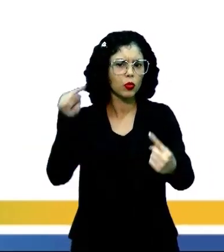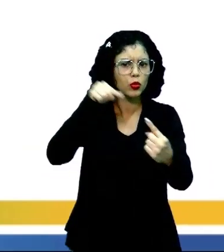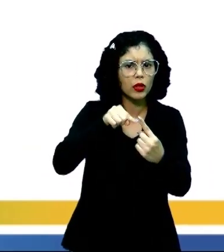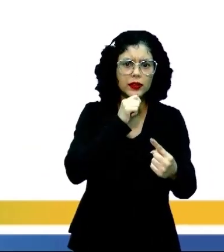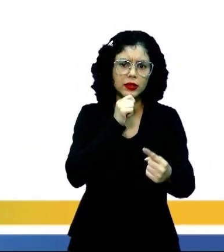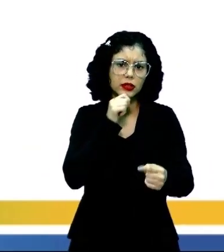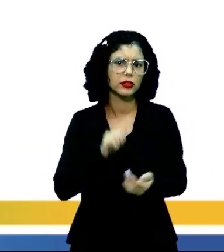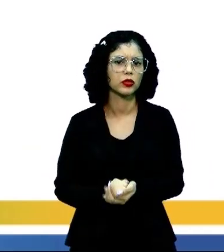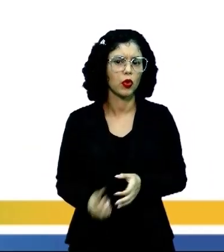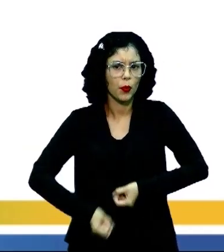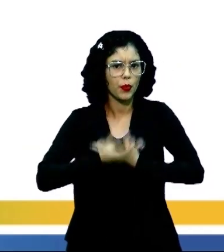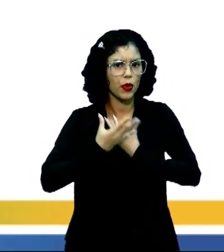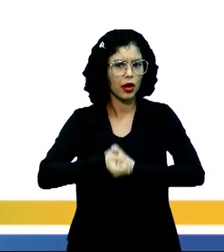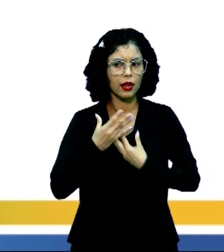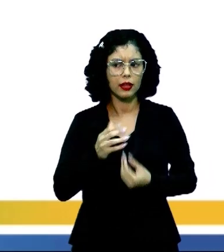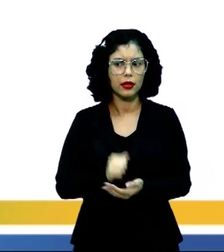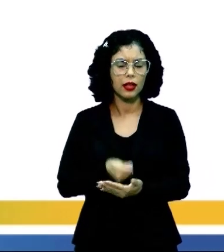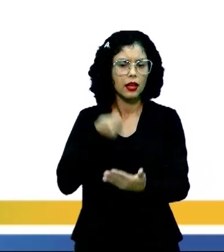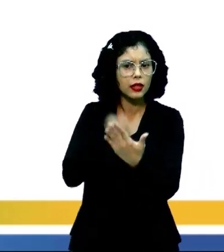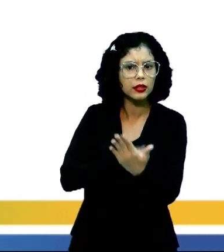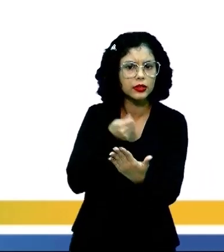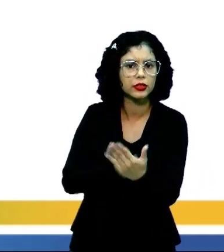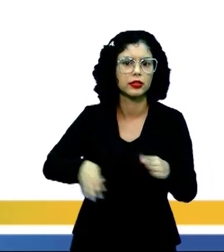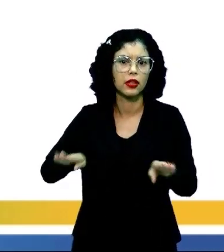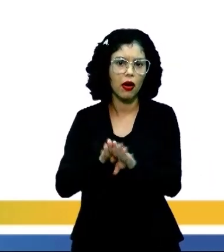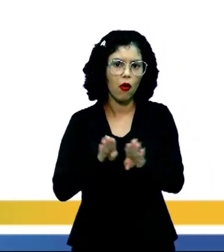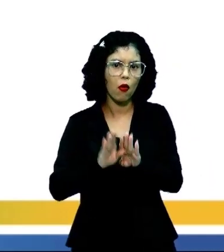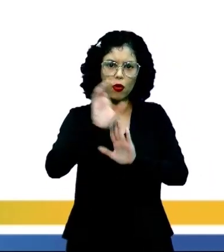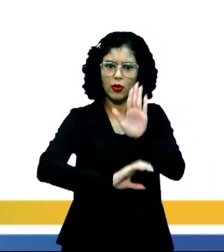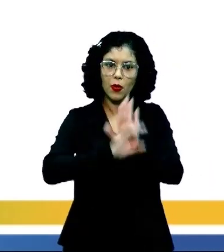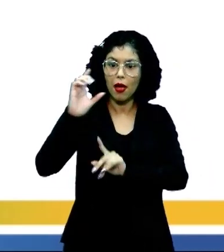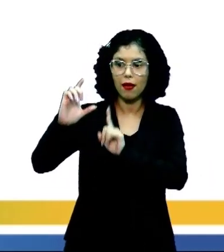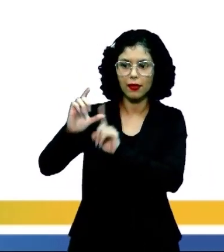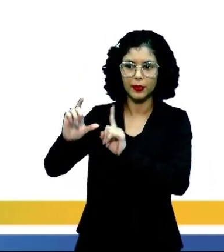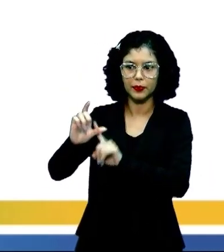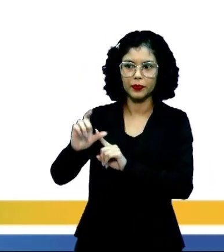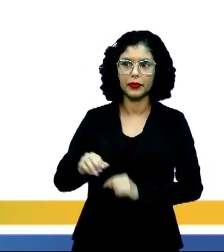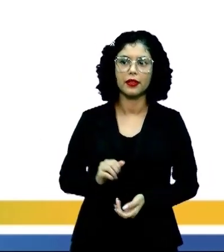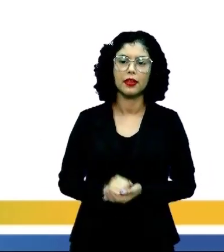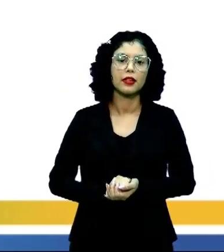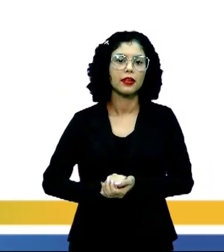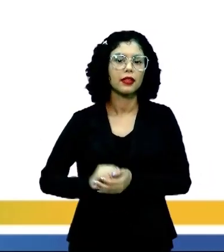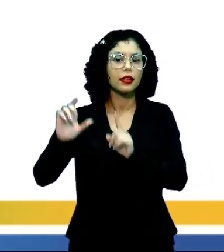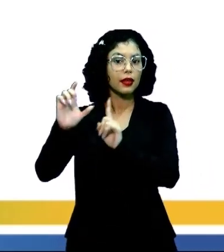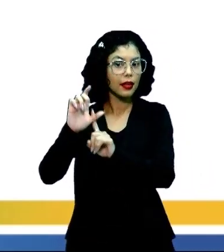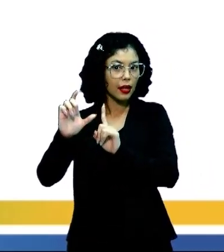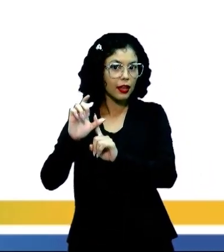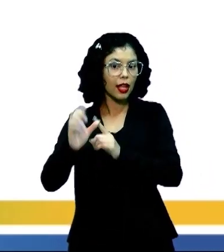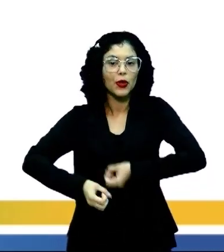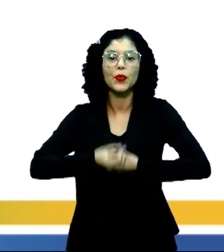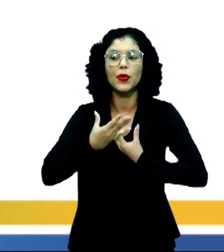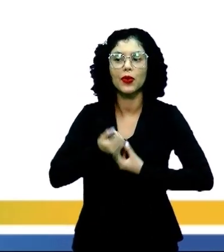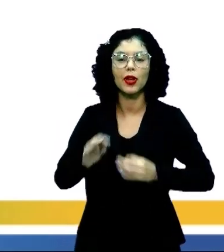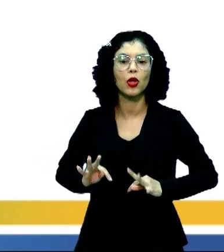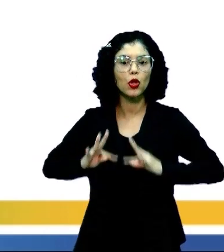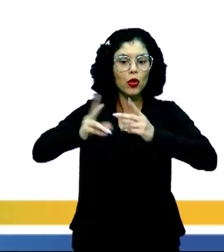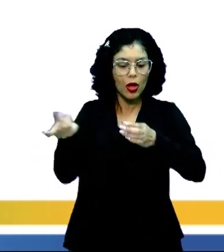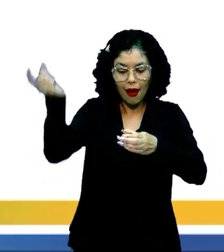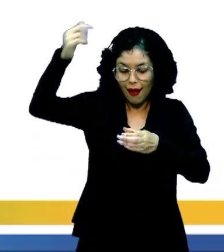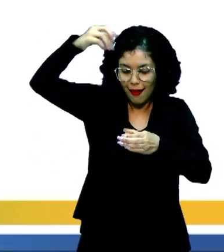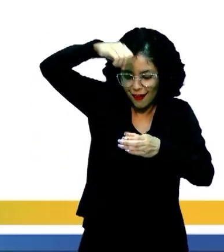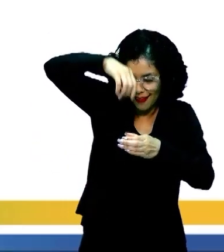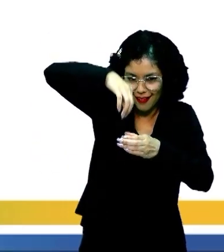exigir do poeta que determine o conteúdo em sua lata. Na lata do poeta, tudo